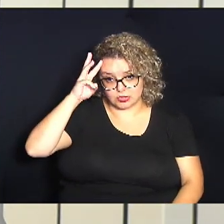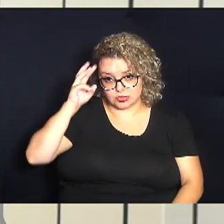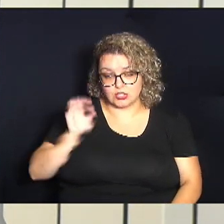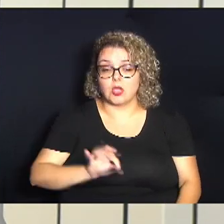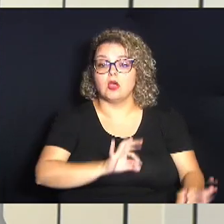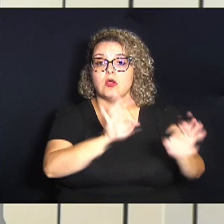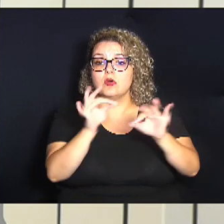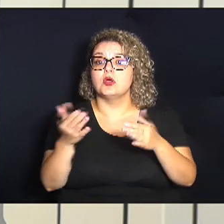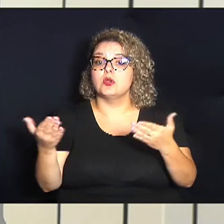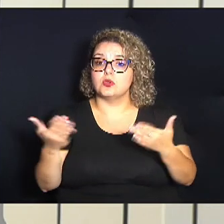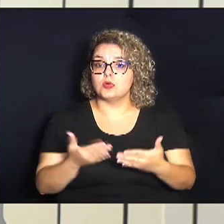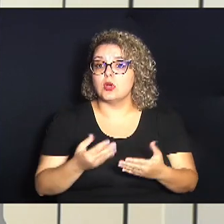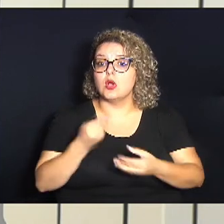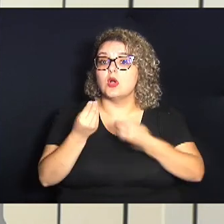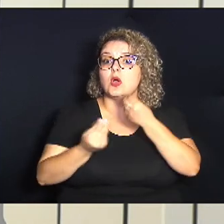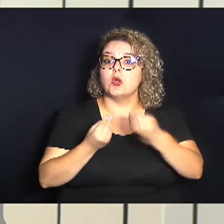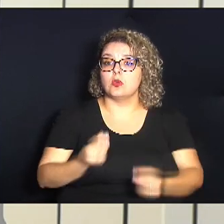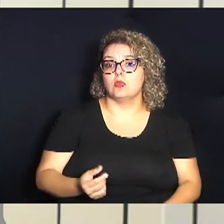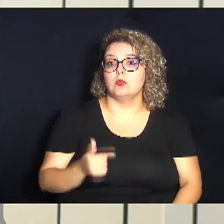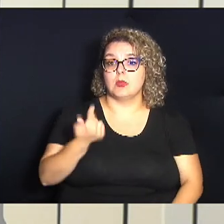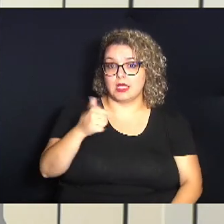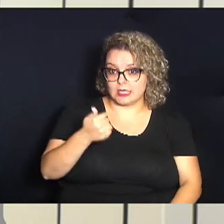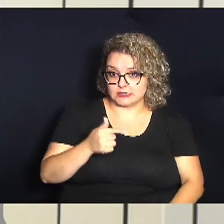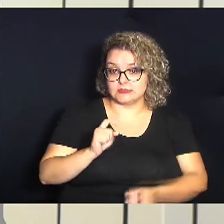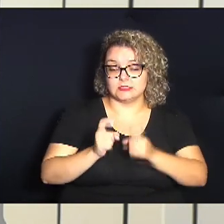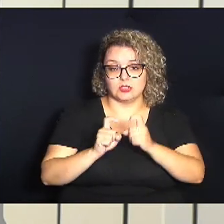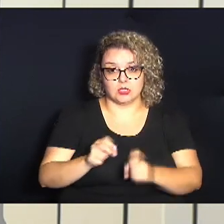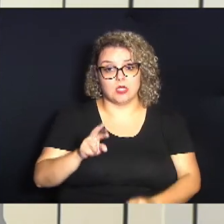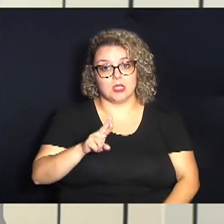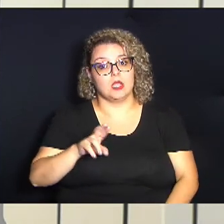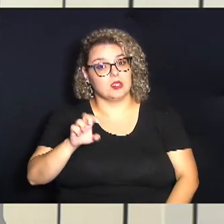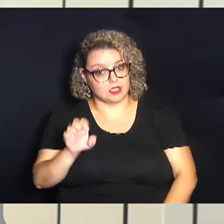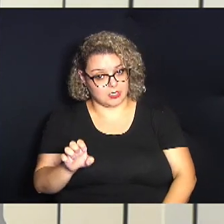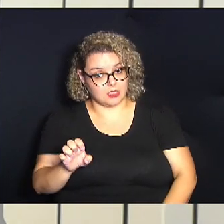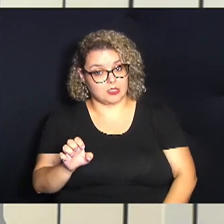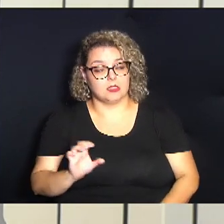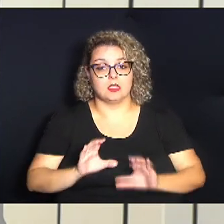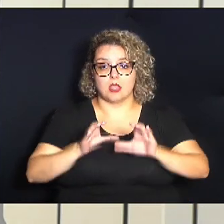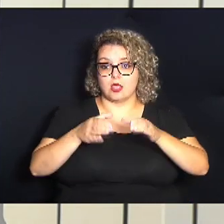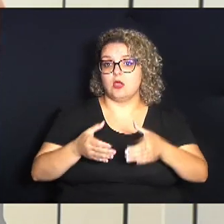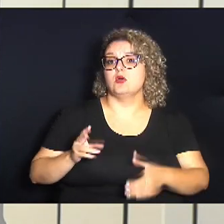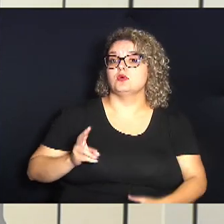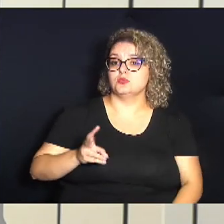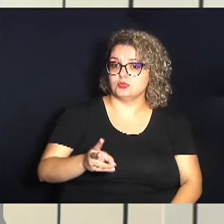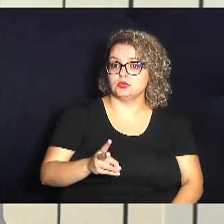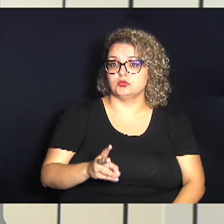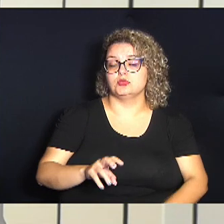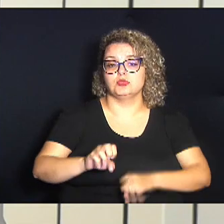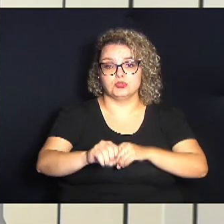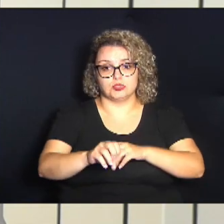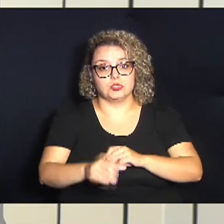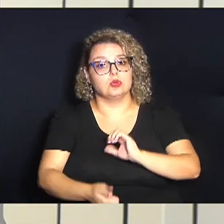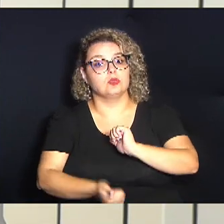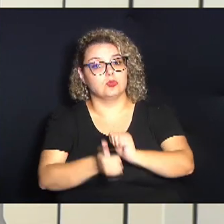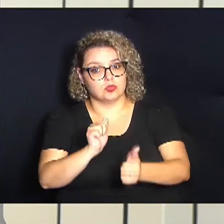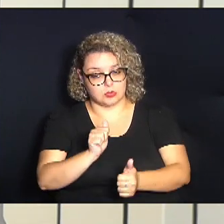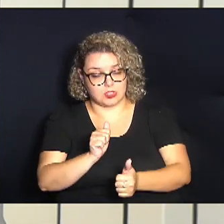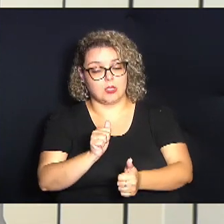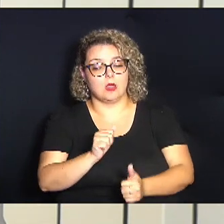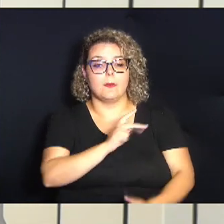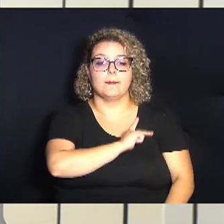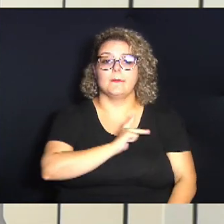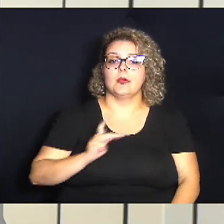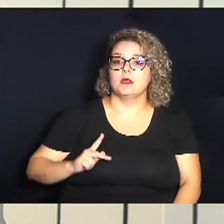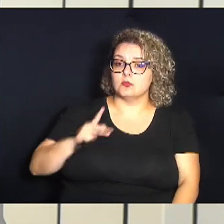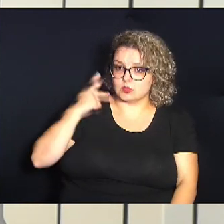Acompanhe agora como foi a sétima reunião extraordinária da Comissão Permanente de Educação e Esporte, presidida